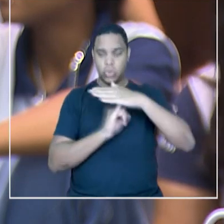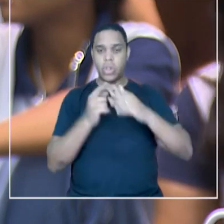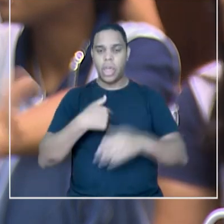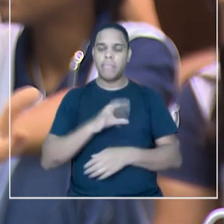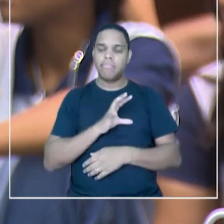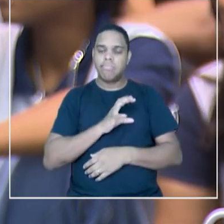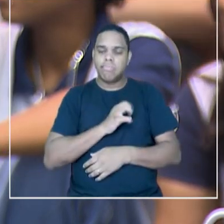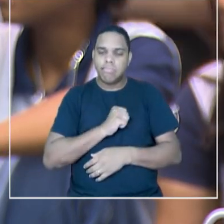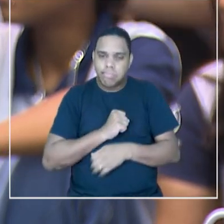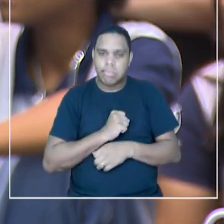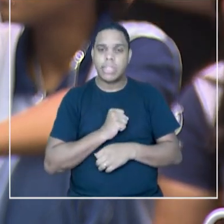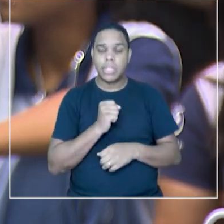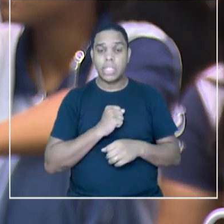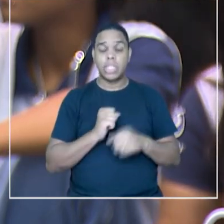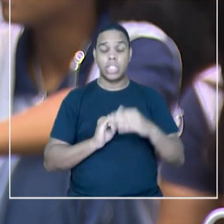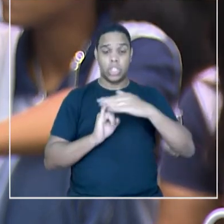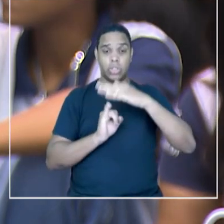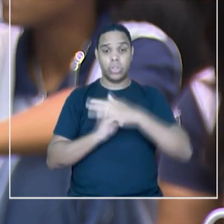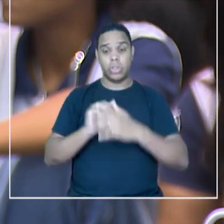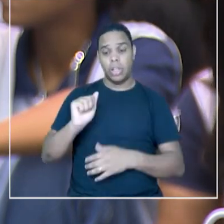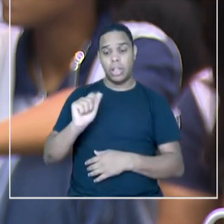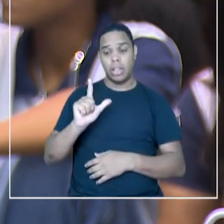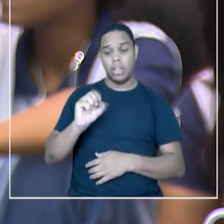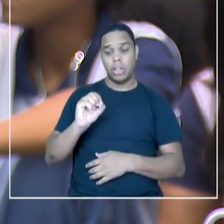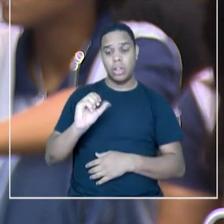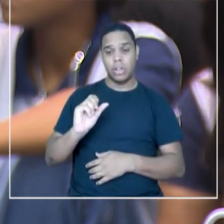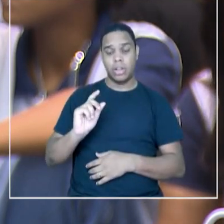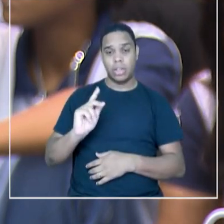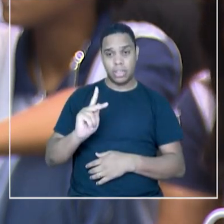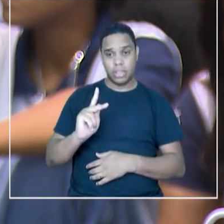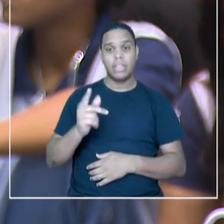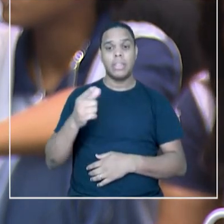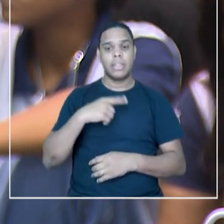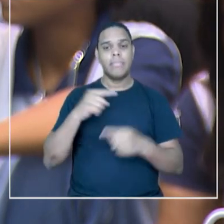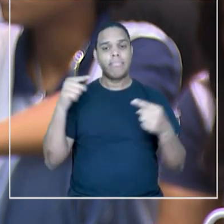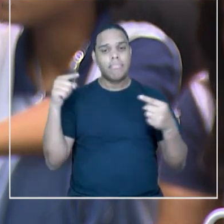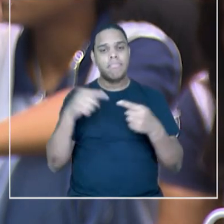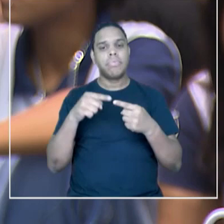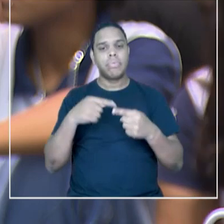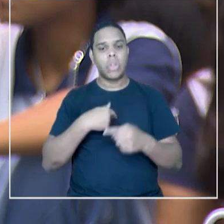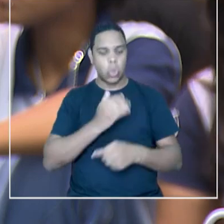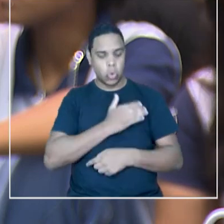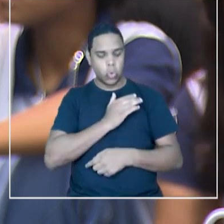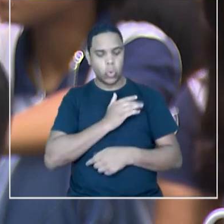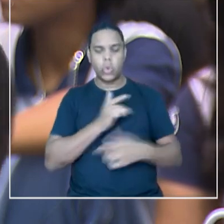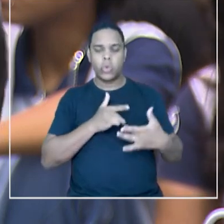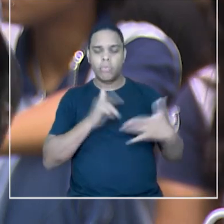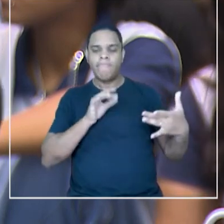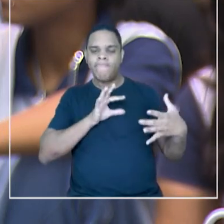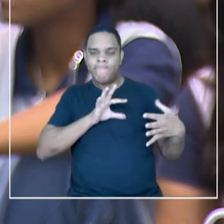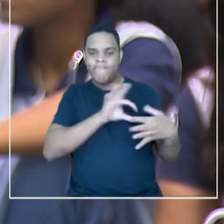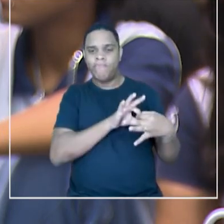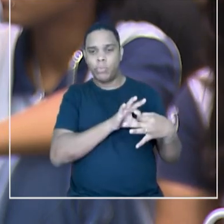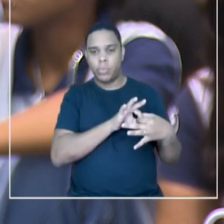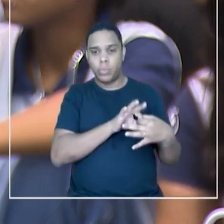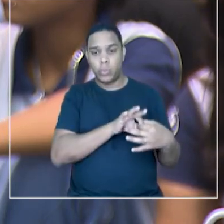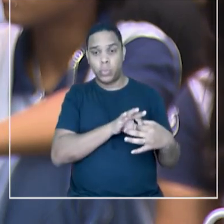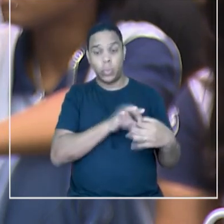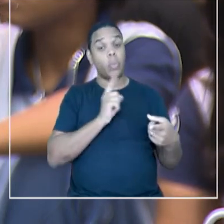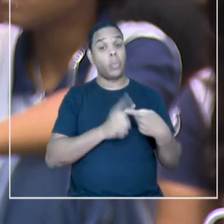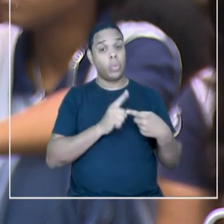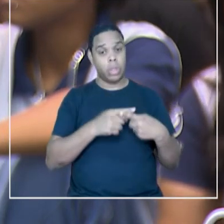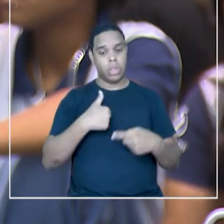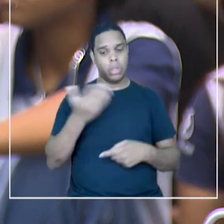o Instituto Alok, a gente trabalha de uma forma que ele está muito conectado com o meu coração, assim, porque eu sempre fazia o